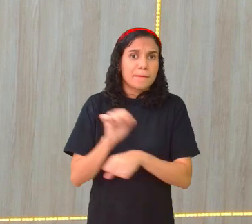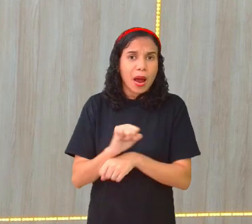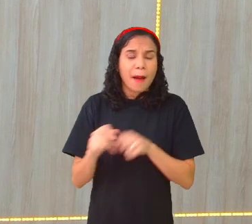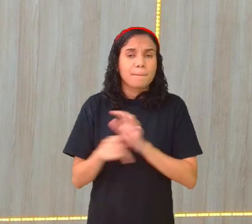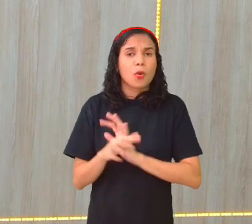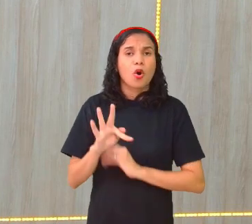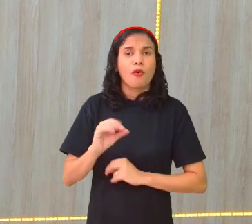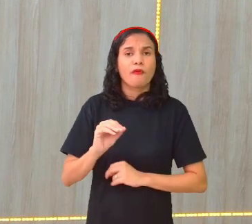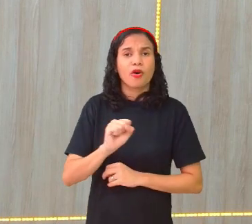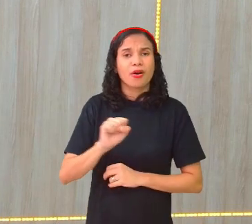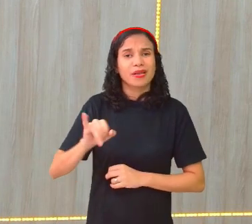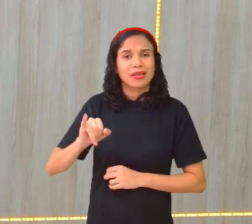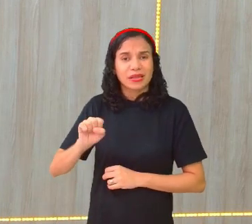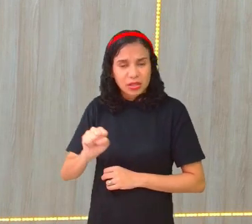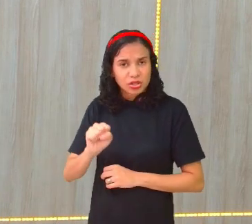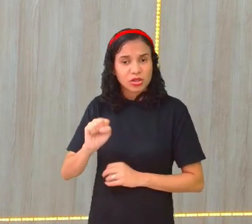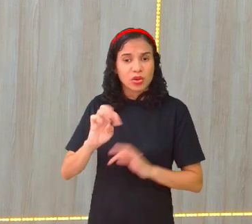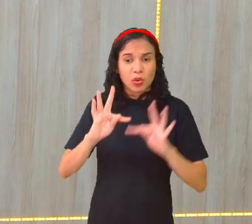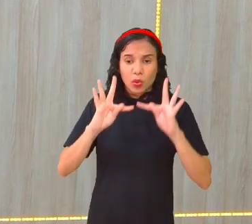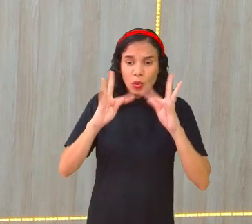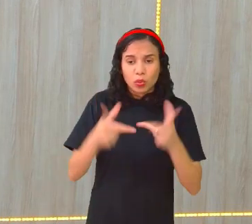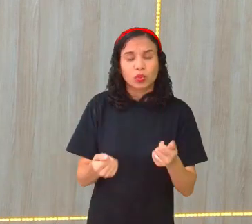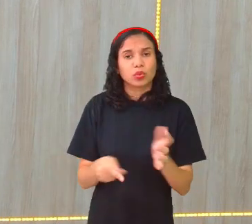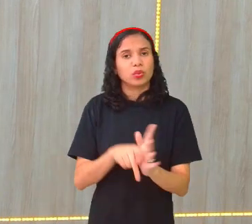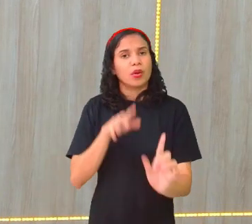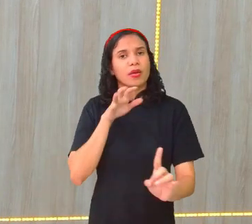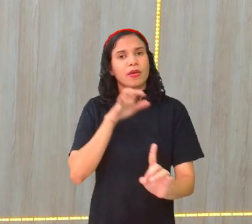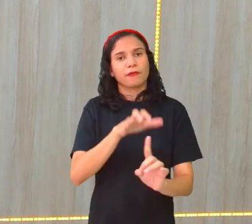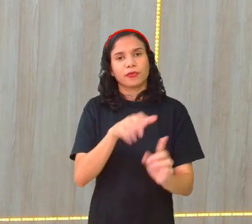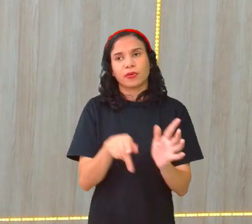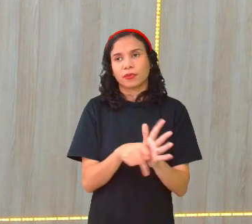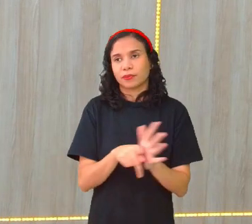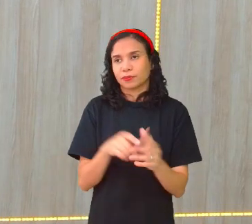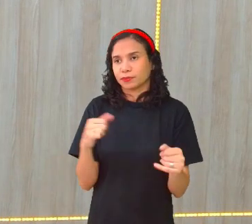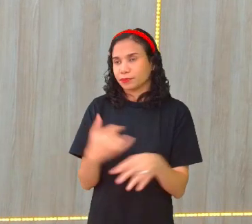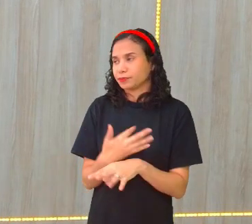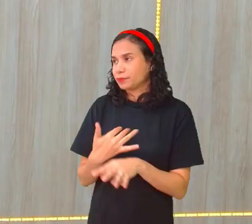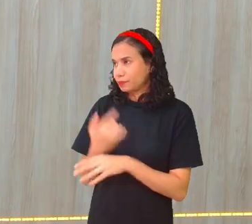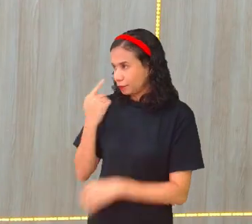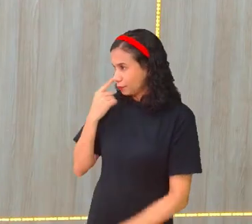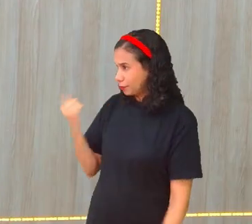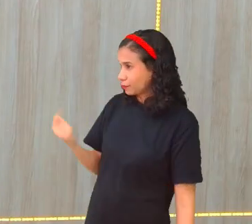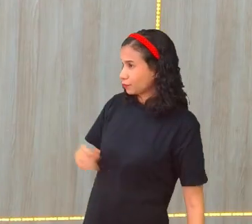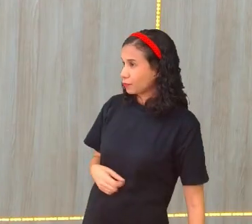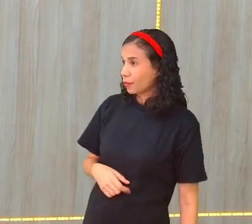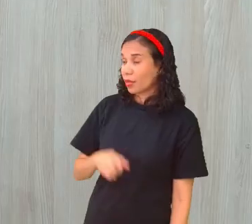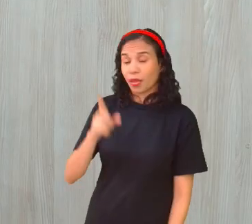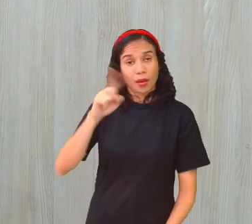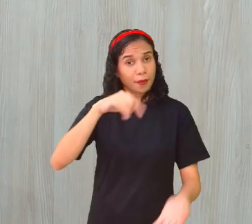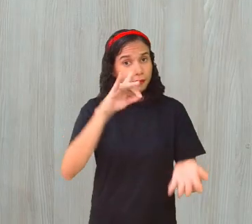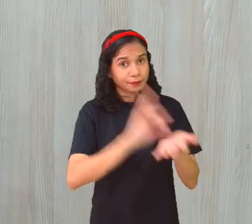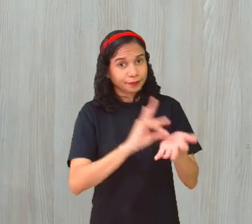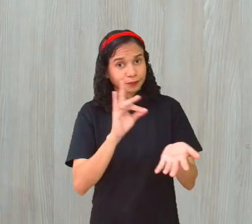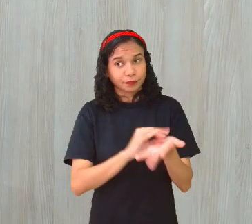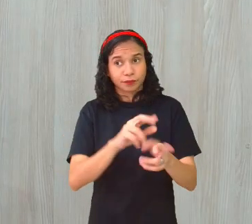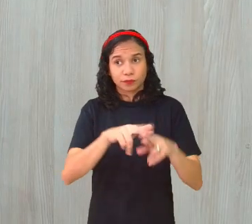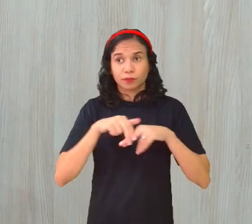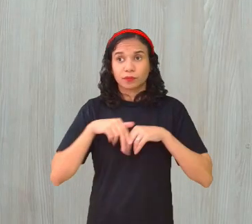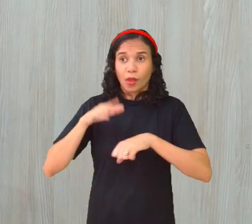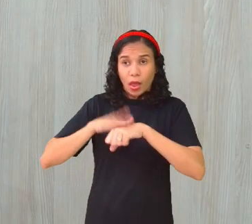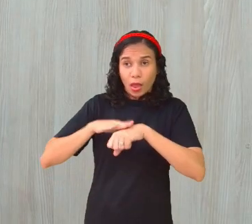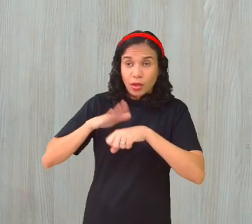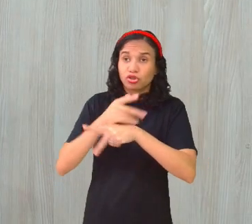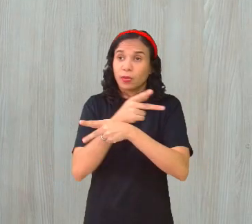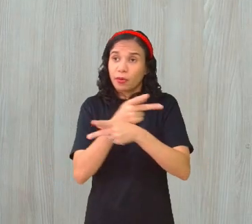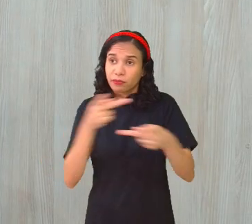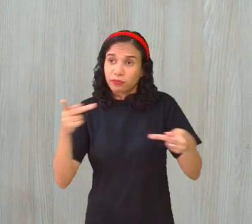Então, tudo isso aí vem afetando grande parte dos centros urbanos, não é isso, professora Isabel? Pois é, Cláudia. E aí, o convite que nós